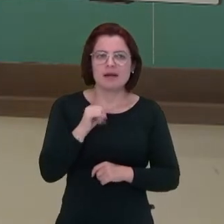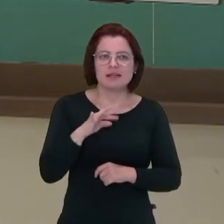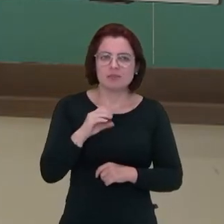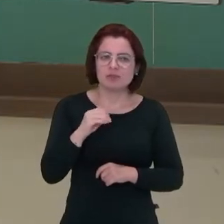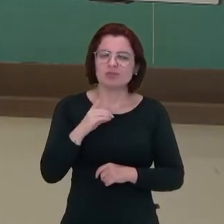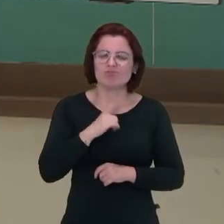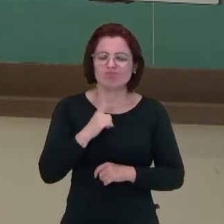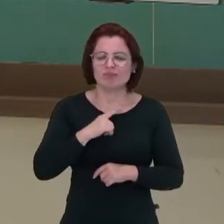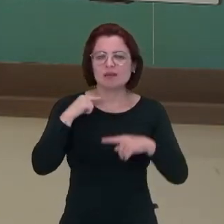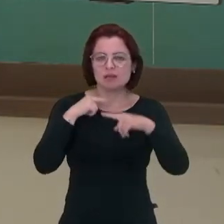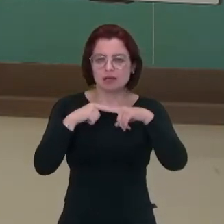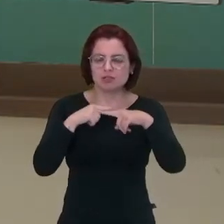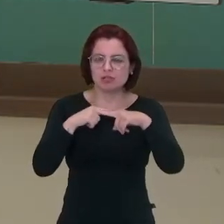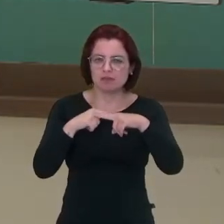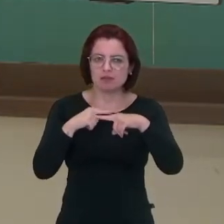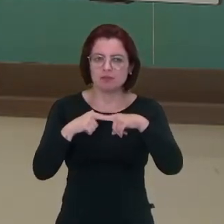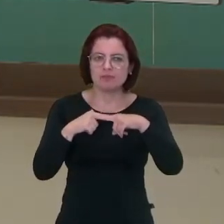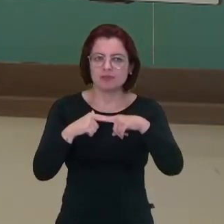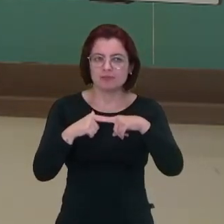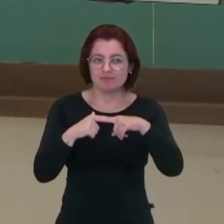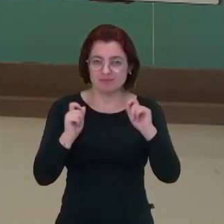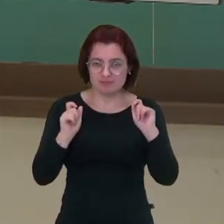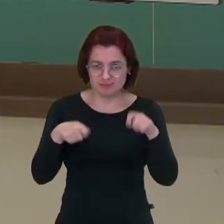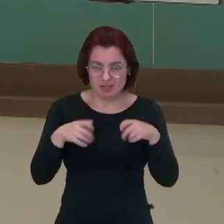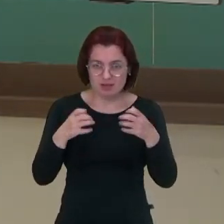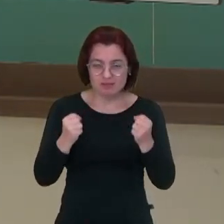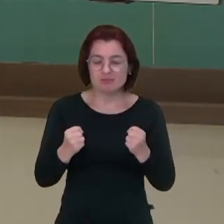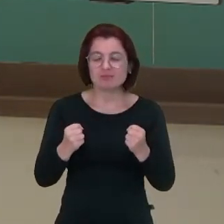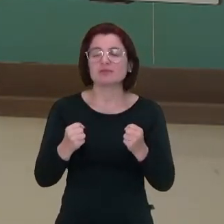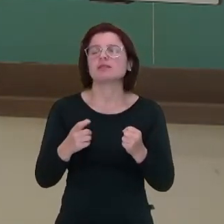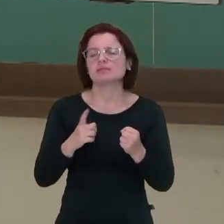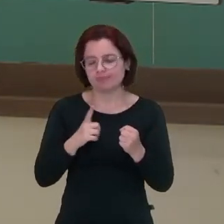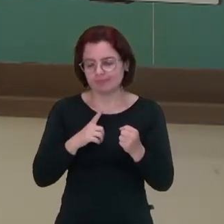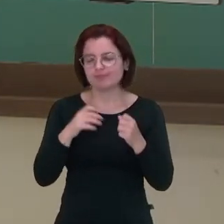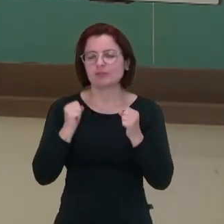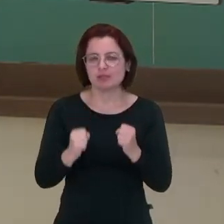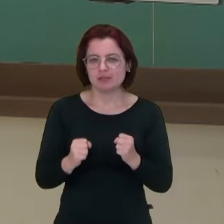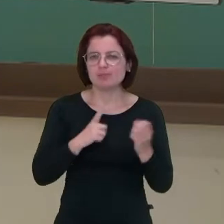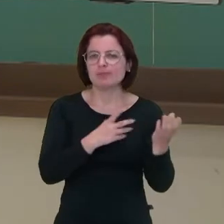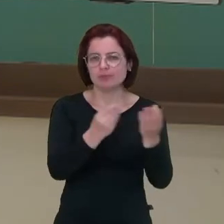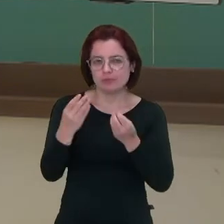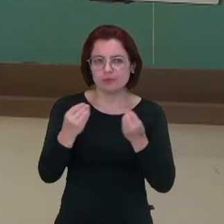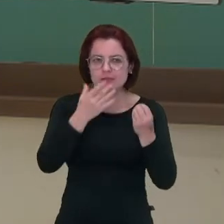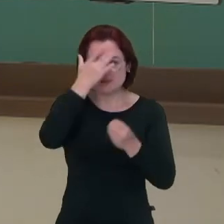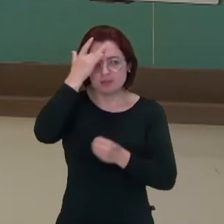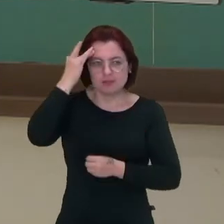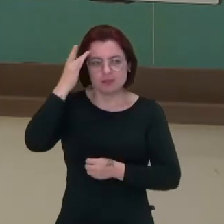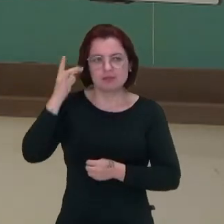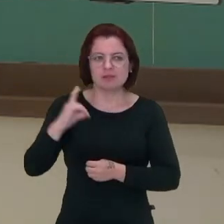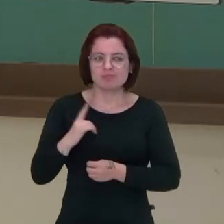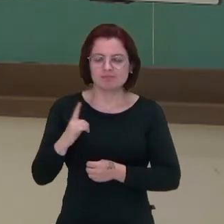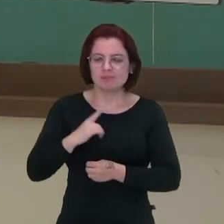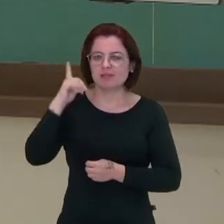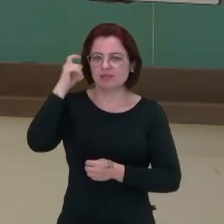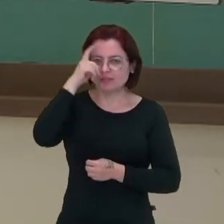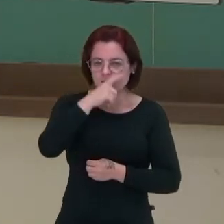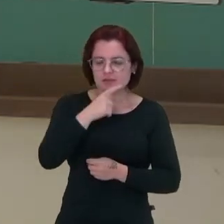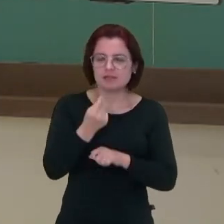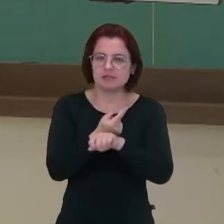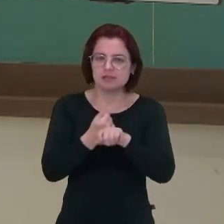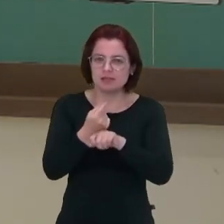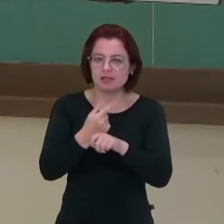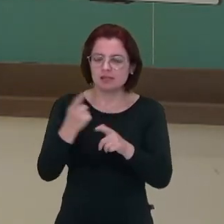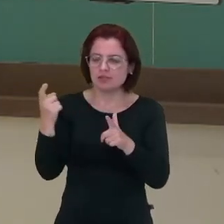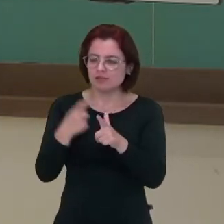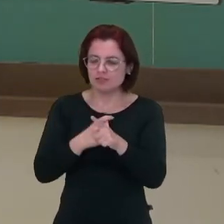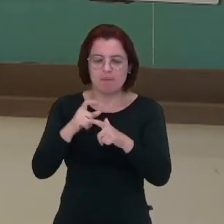estar negativo. Isso pode acontecer? Pode. E muita gente tem, às vezes, o valor das